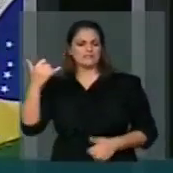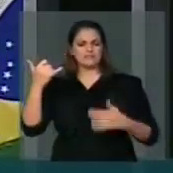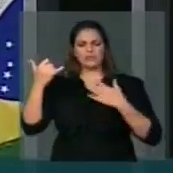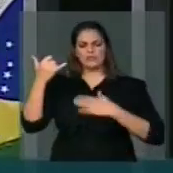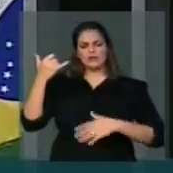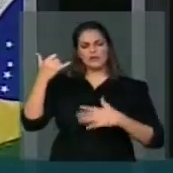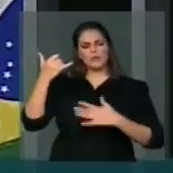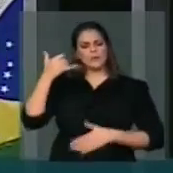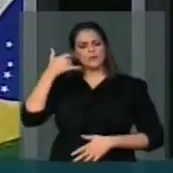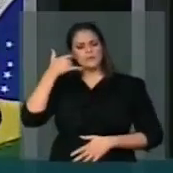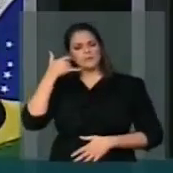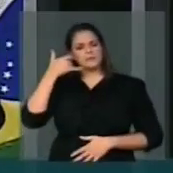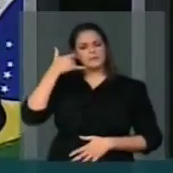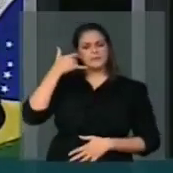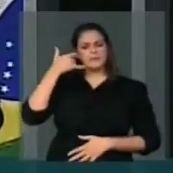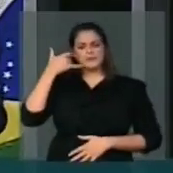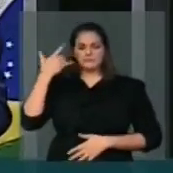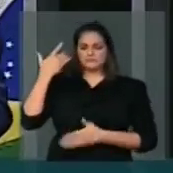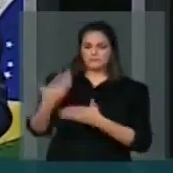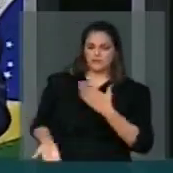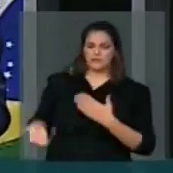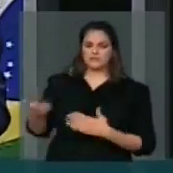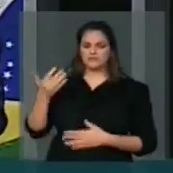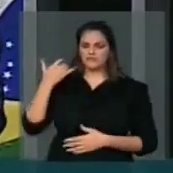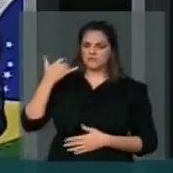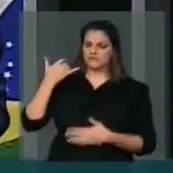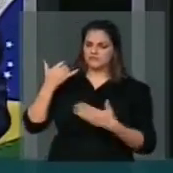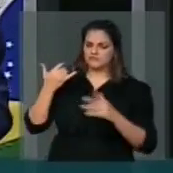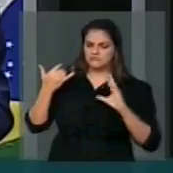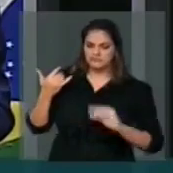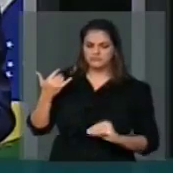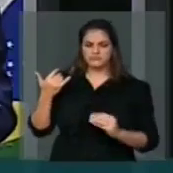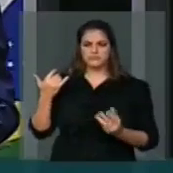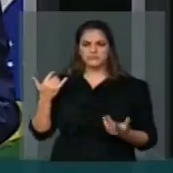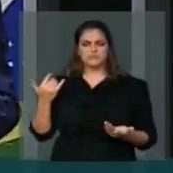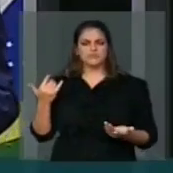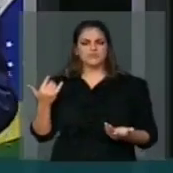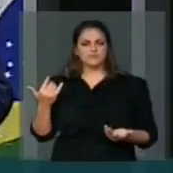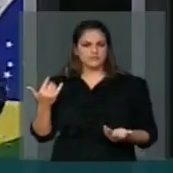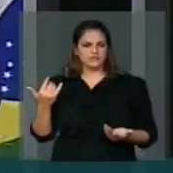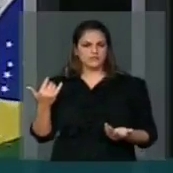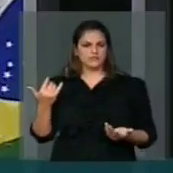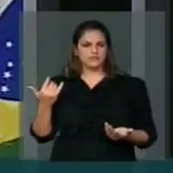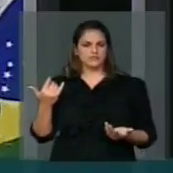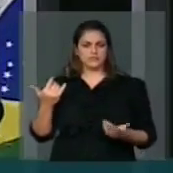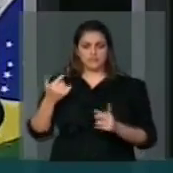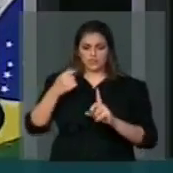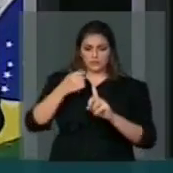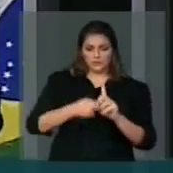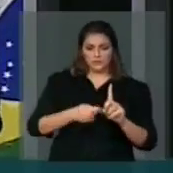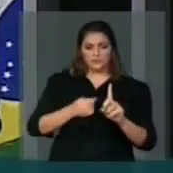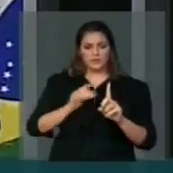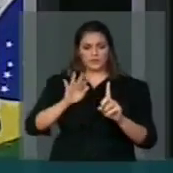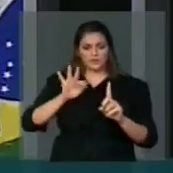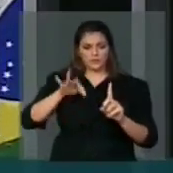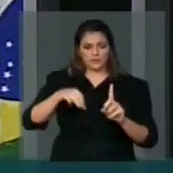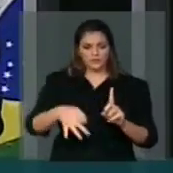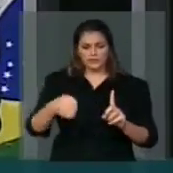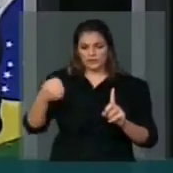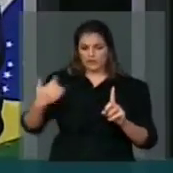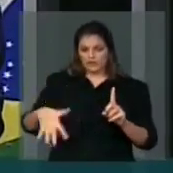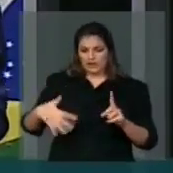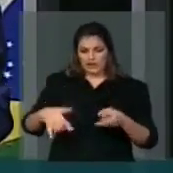tranquila. A ligação cai. E isso cai no fim do mês no bolso da gente.